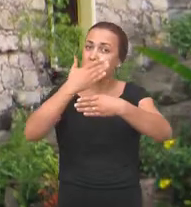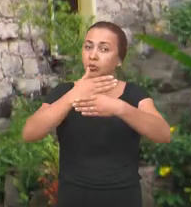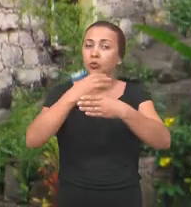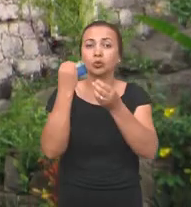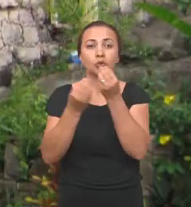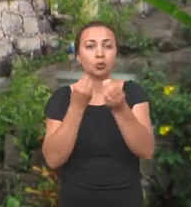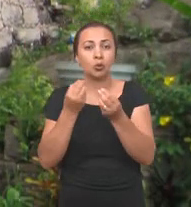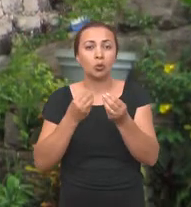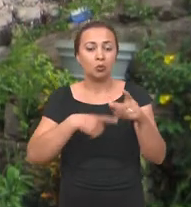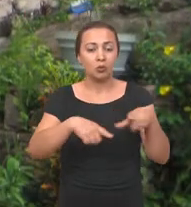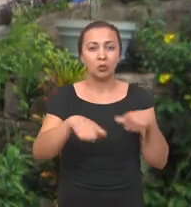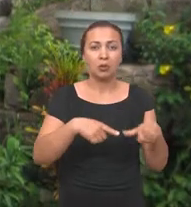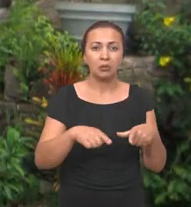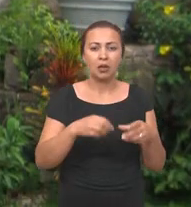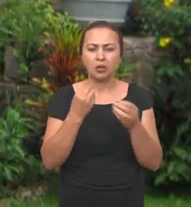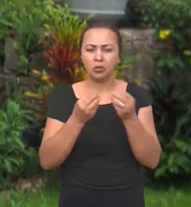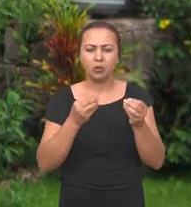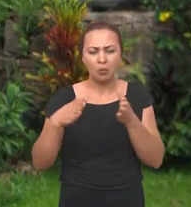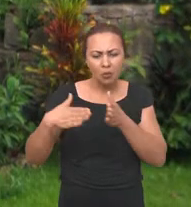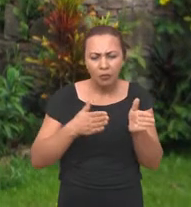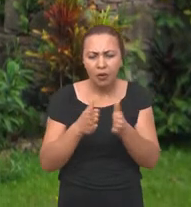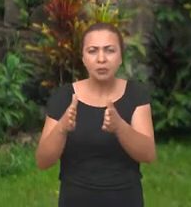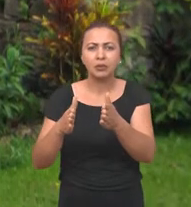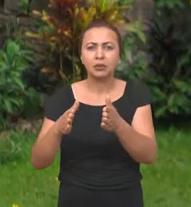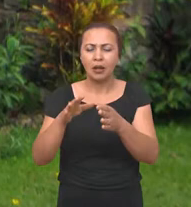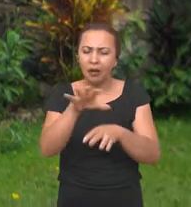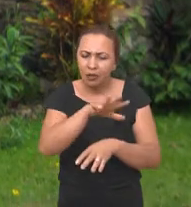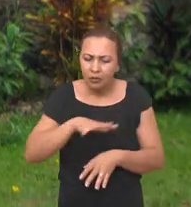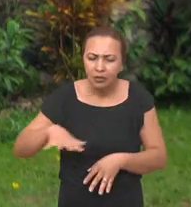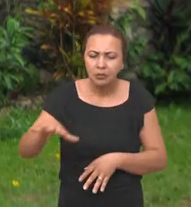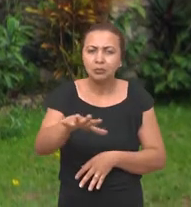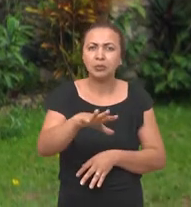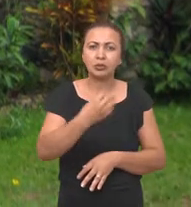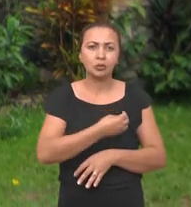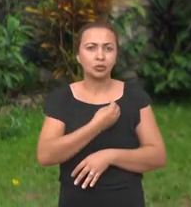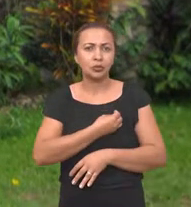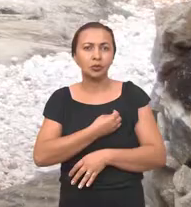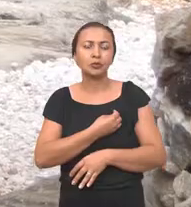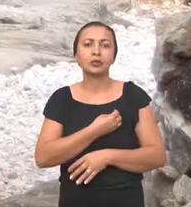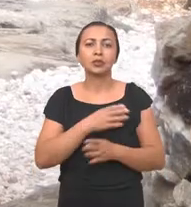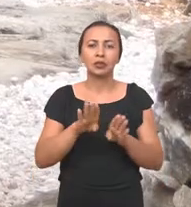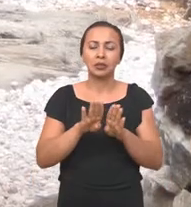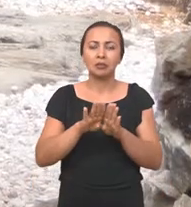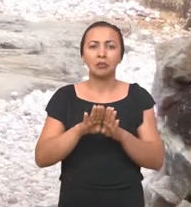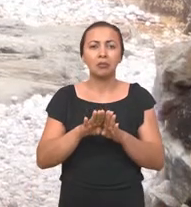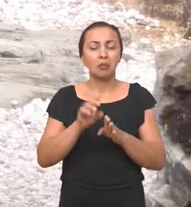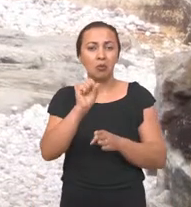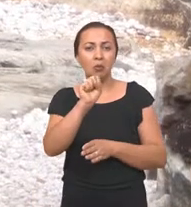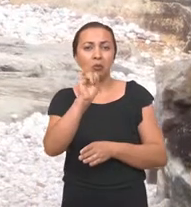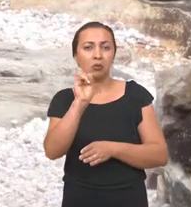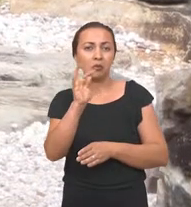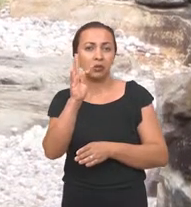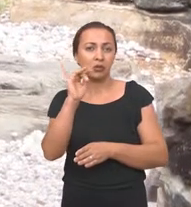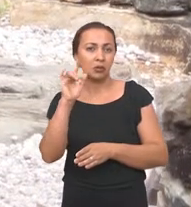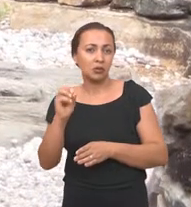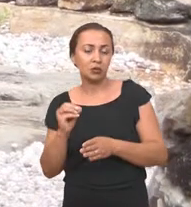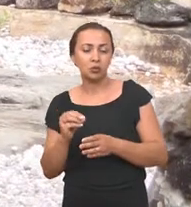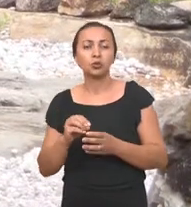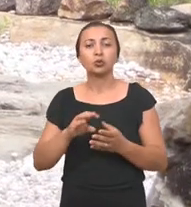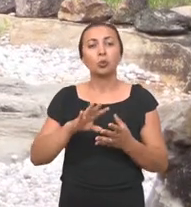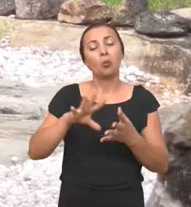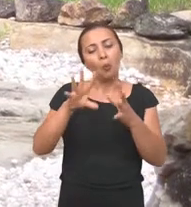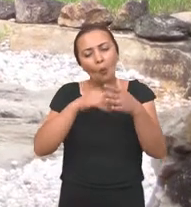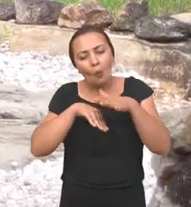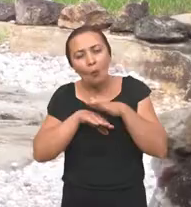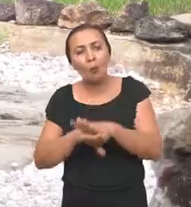práticos das formas de lidar e de viabilizar os espaços de vida, né, dos moradores num sítio tombado. E, ao